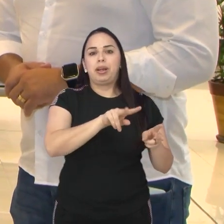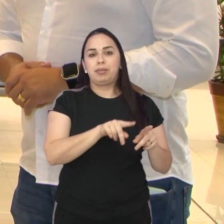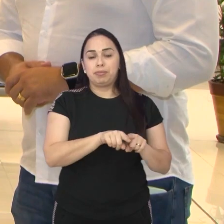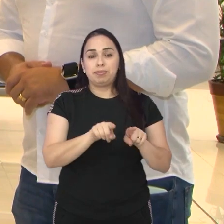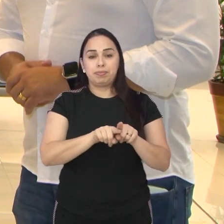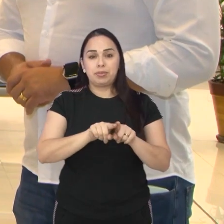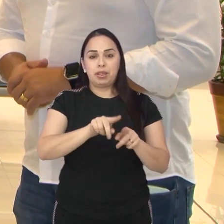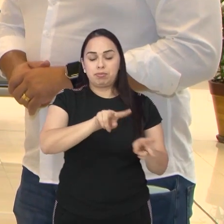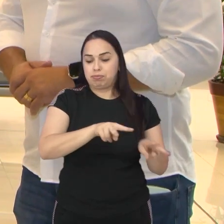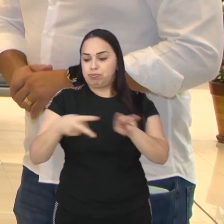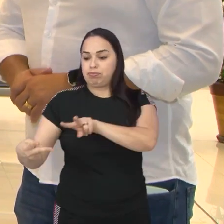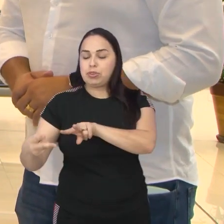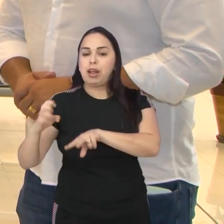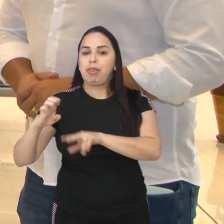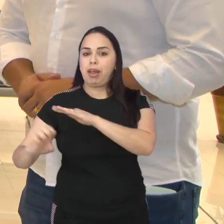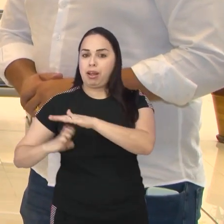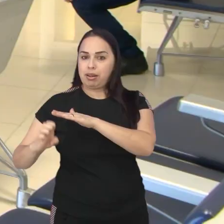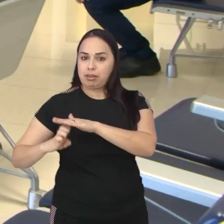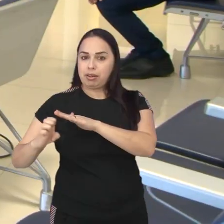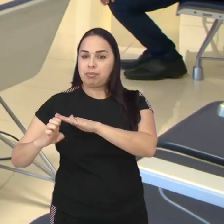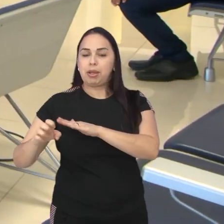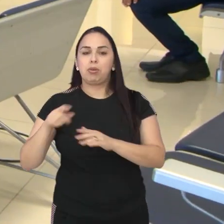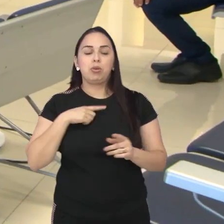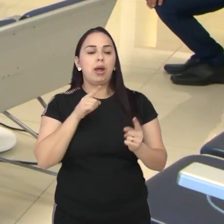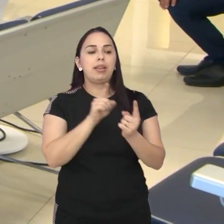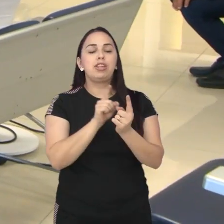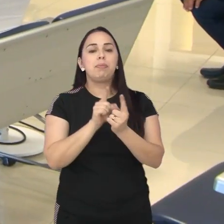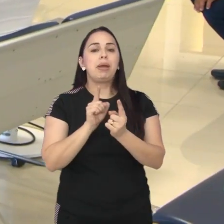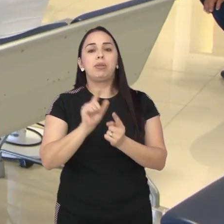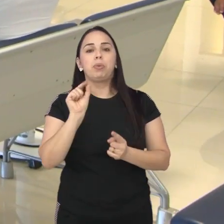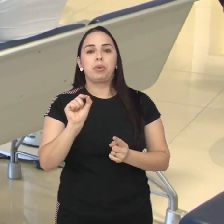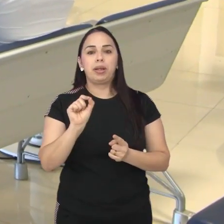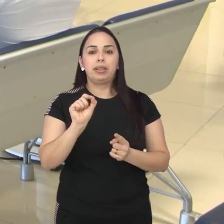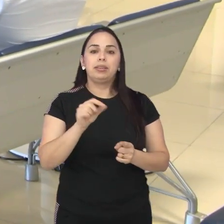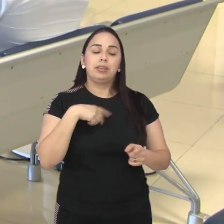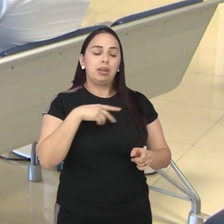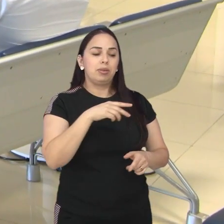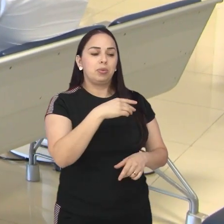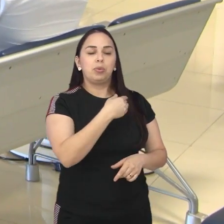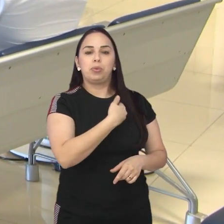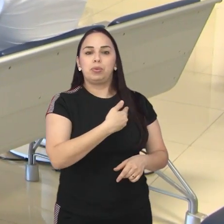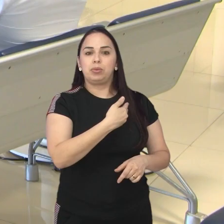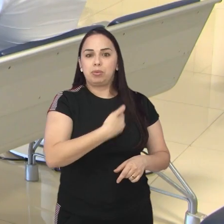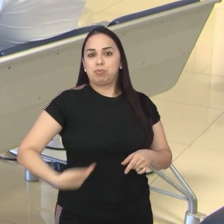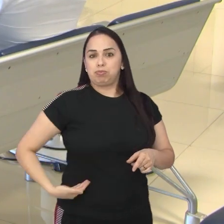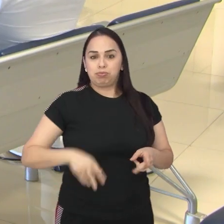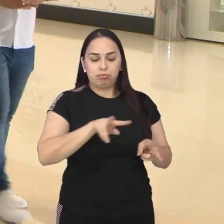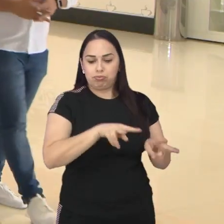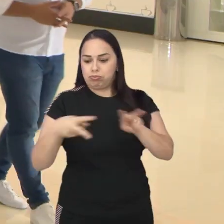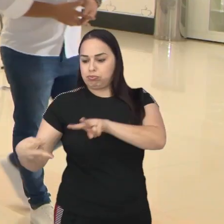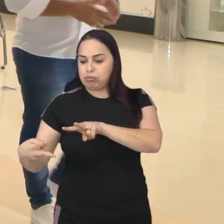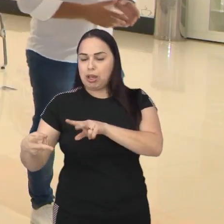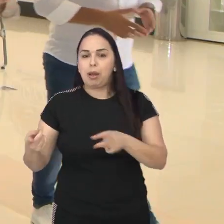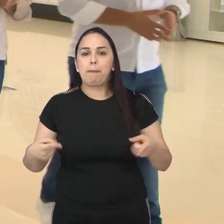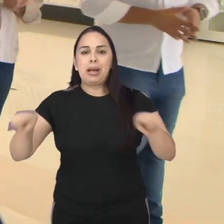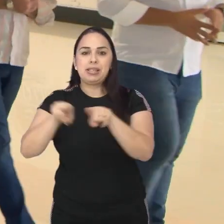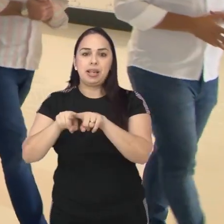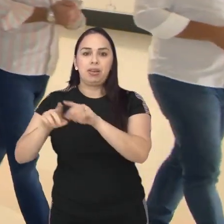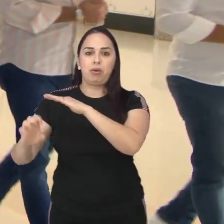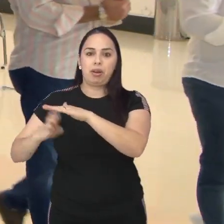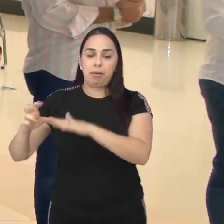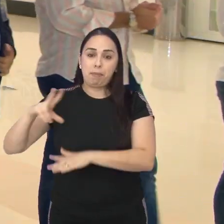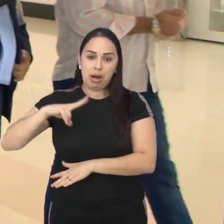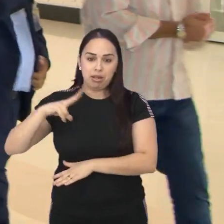Parlamentar pela Desestatização, que debateu medidas para melhorar o atendimento e o serviço público por meio de parcerias